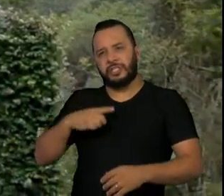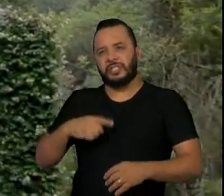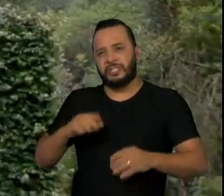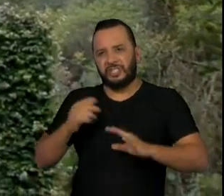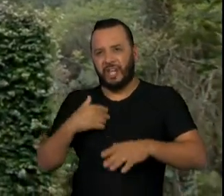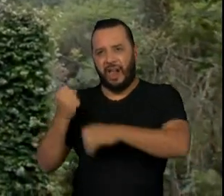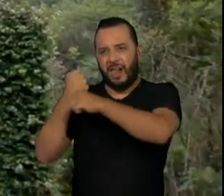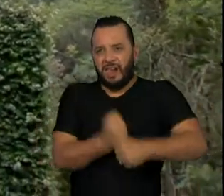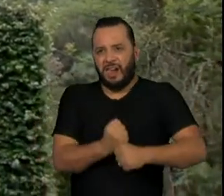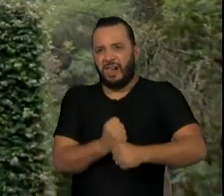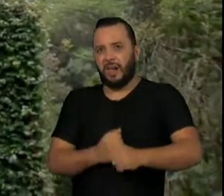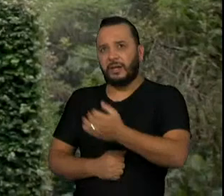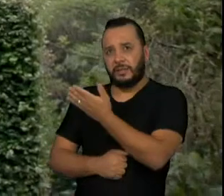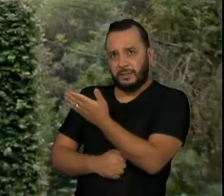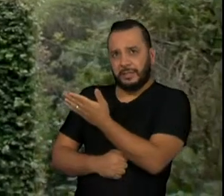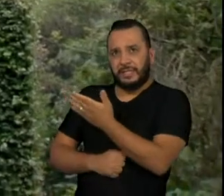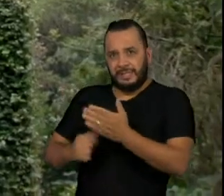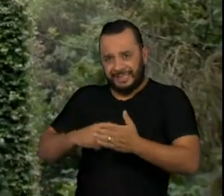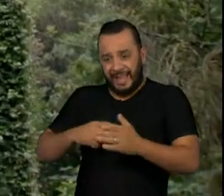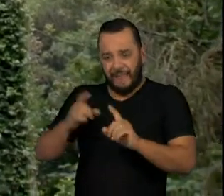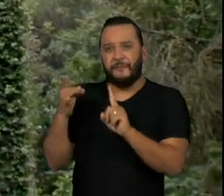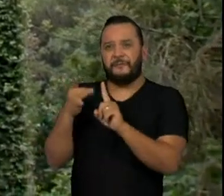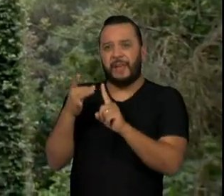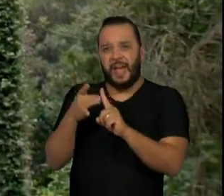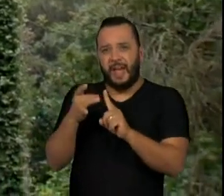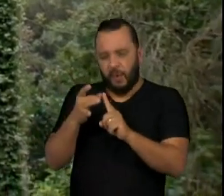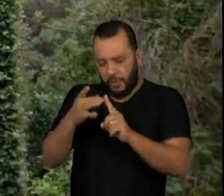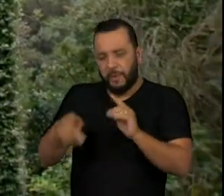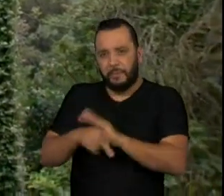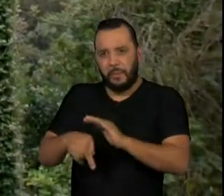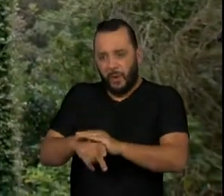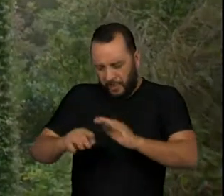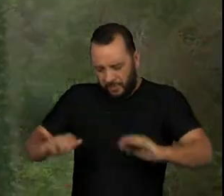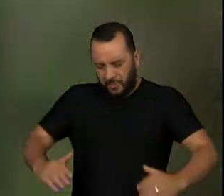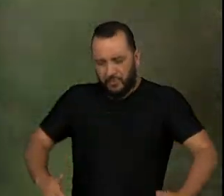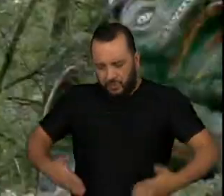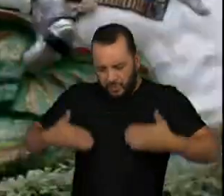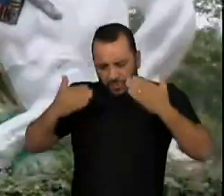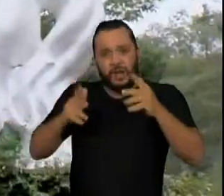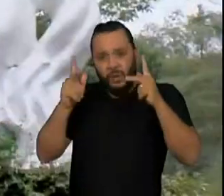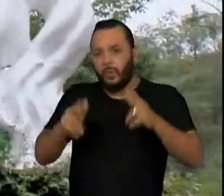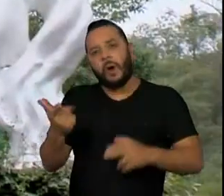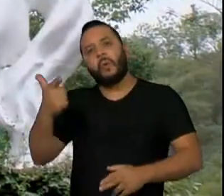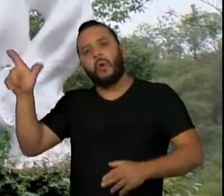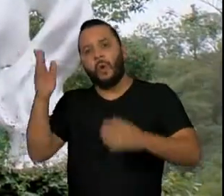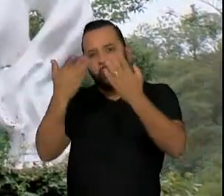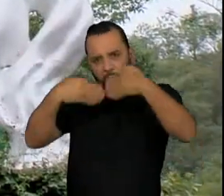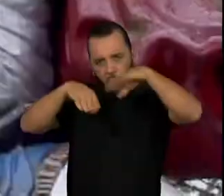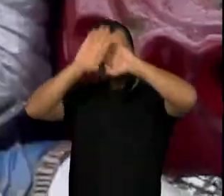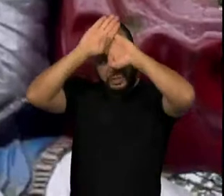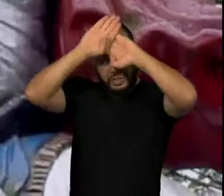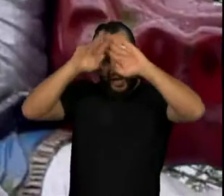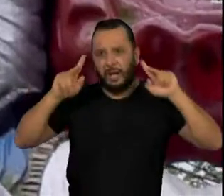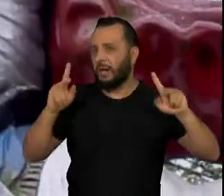santo vestido de aço dos pés à cabeça. O mesmo acontece com os demais orixás. Oguiê,